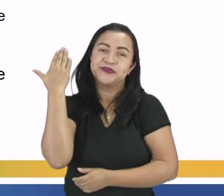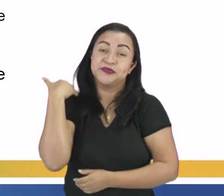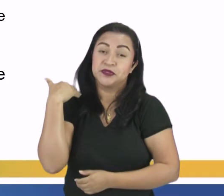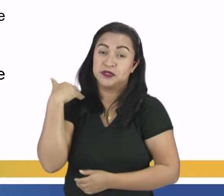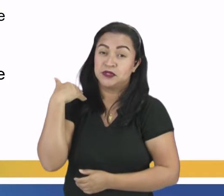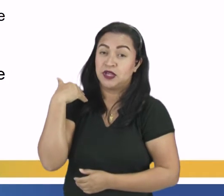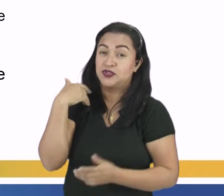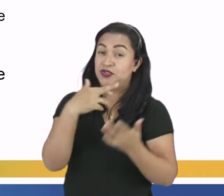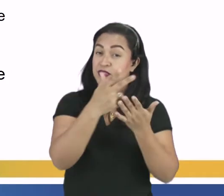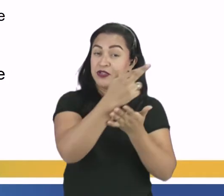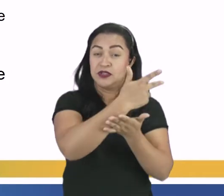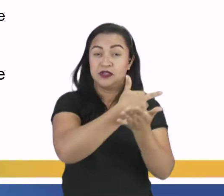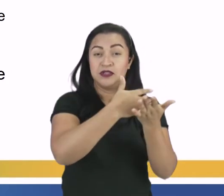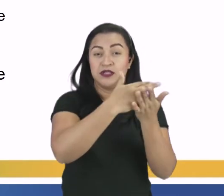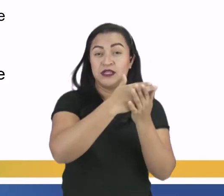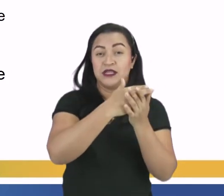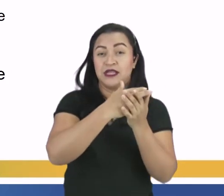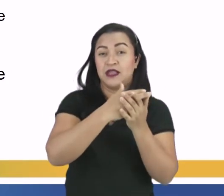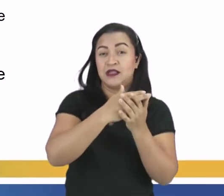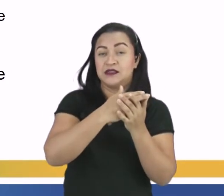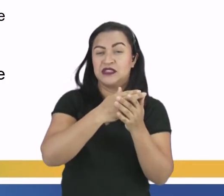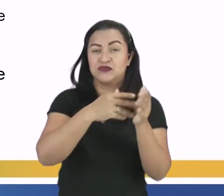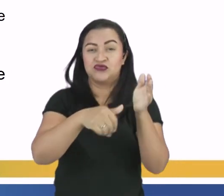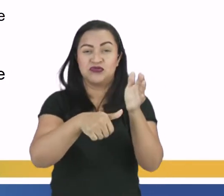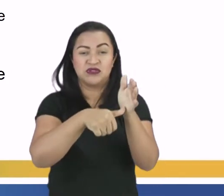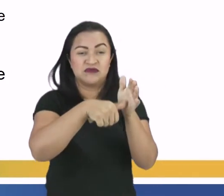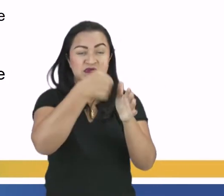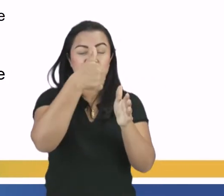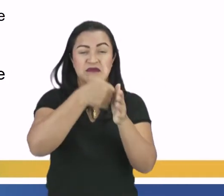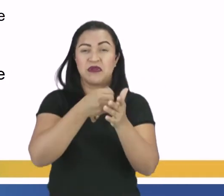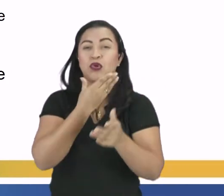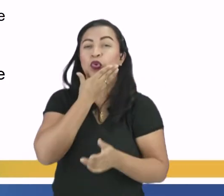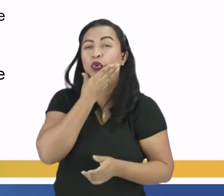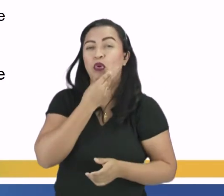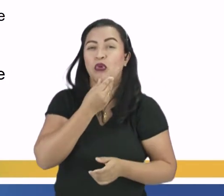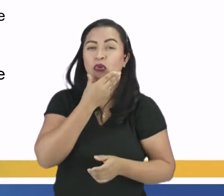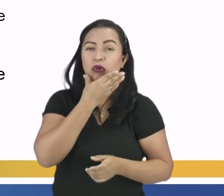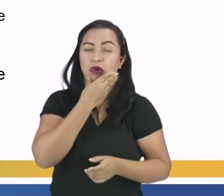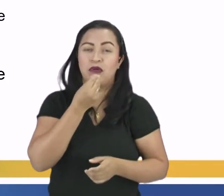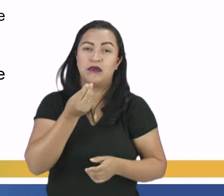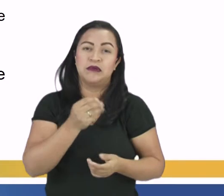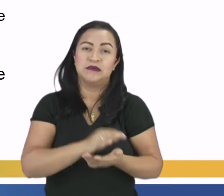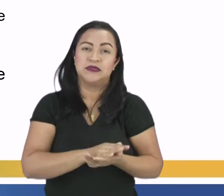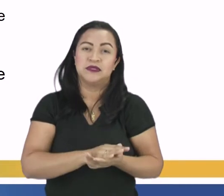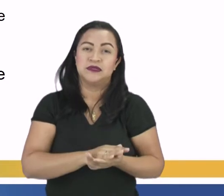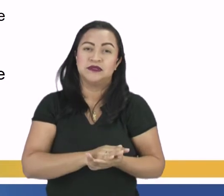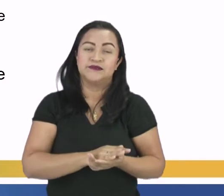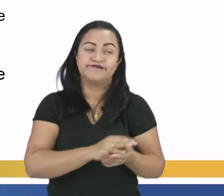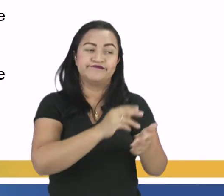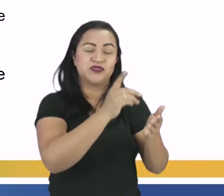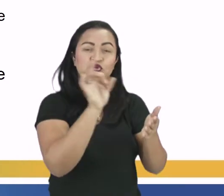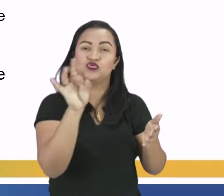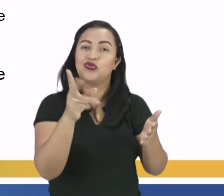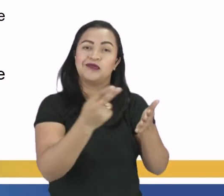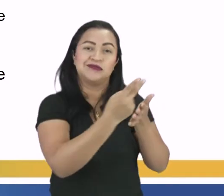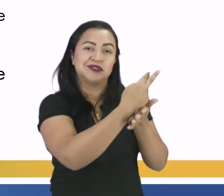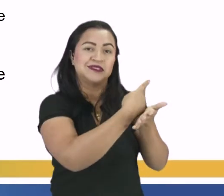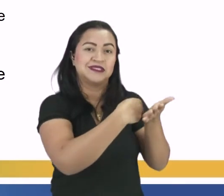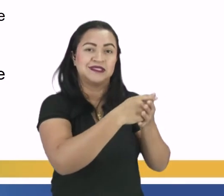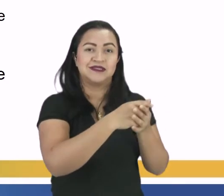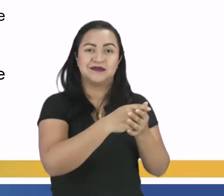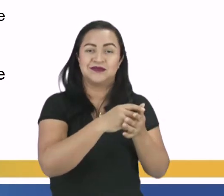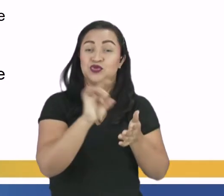pinturas rupestres, que era uma forma de contar a vivência ali daquelas pessoas, por meio de uma linguagem não